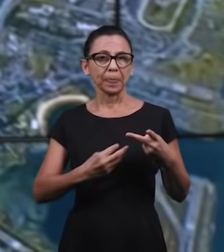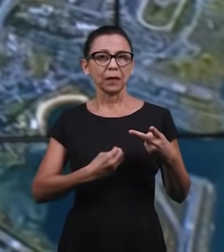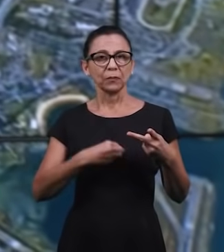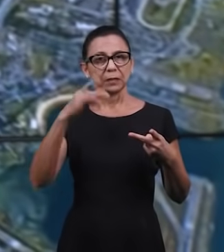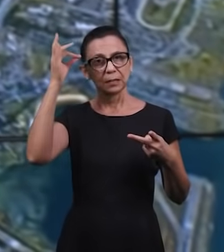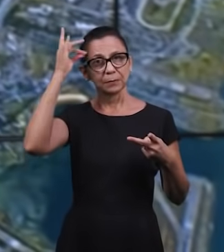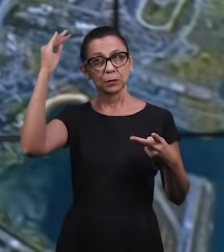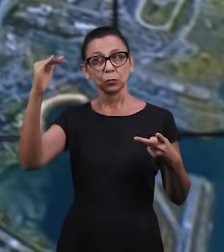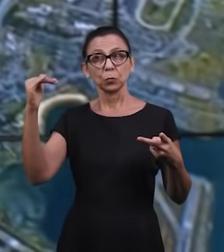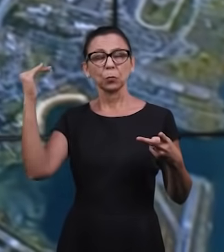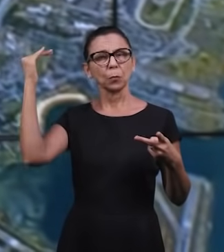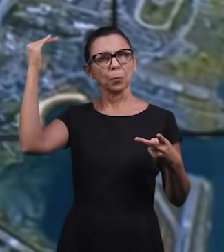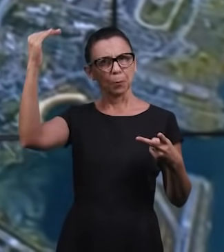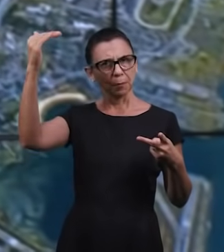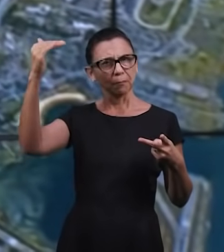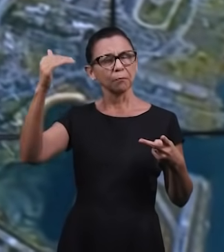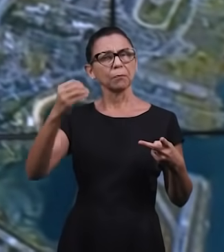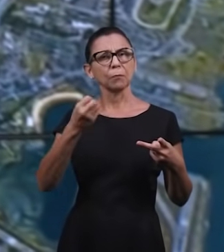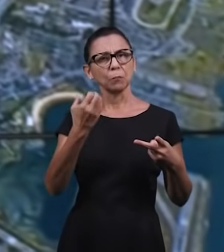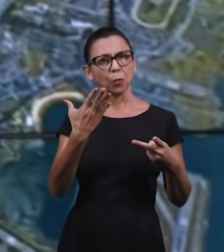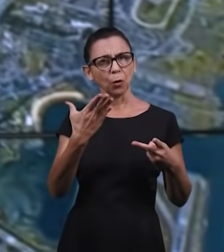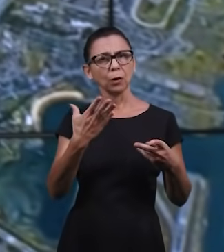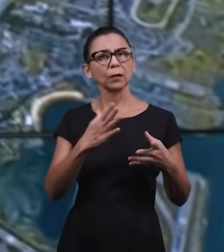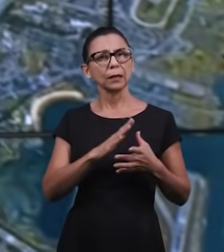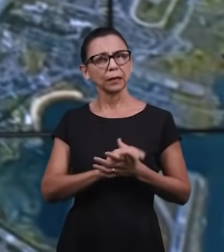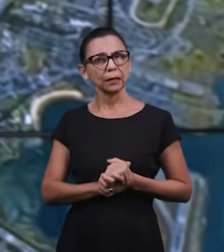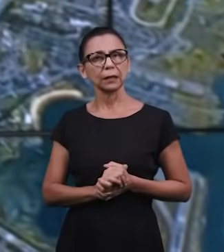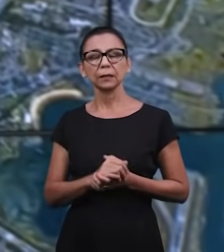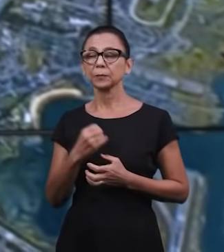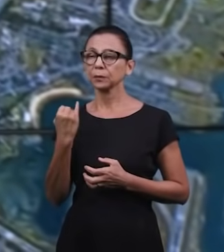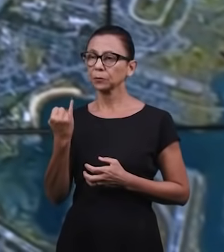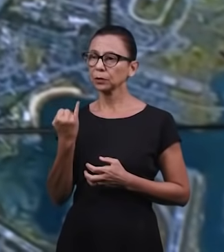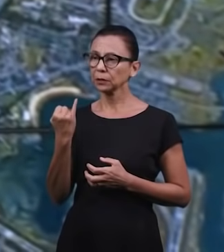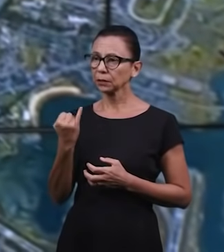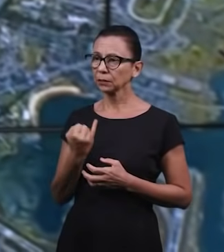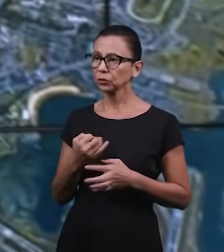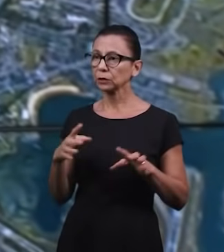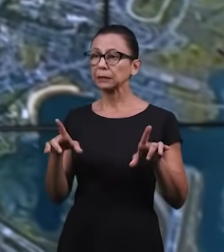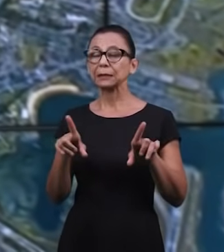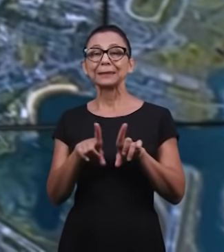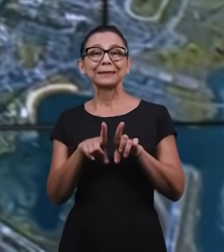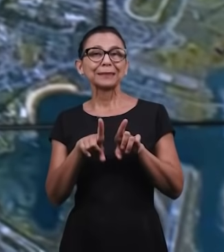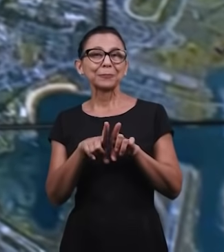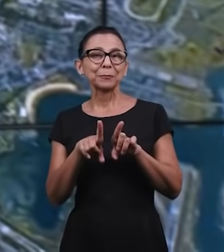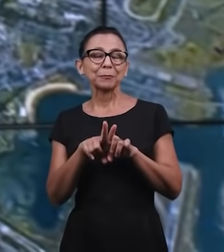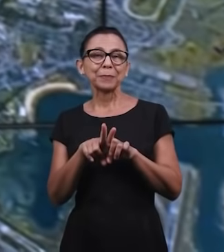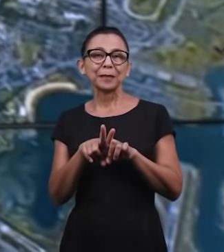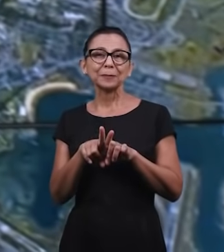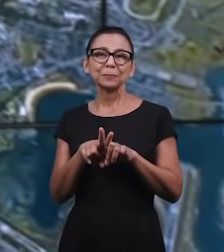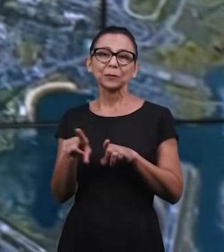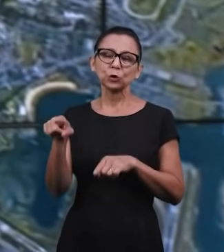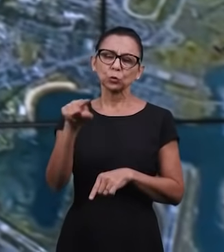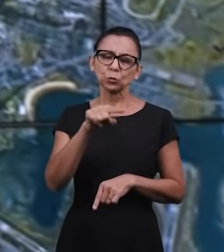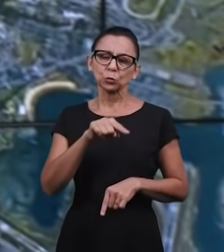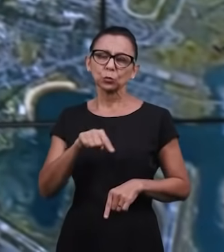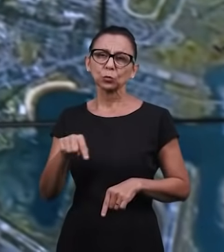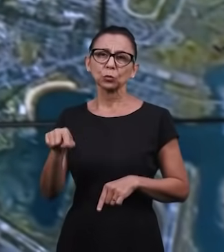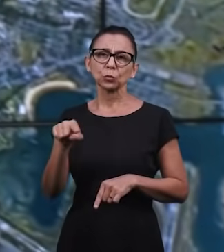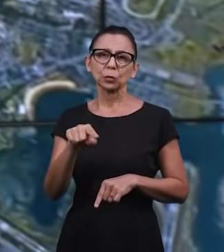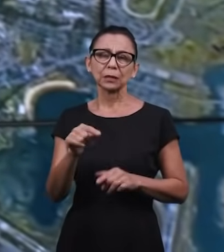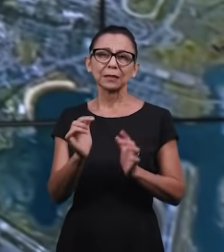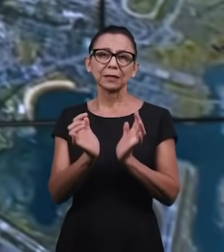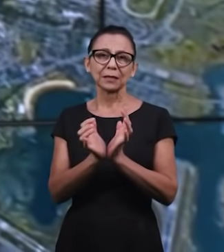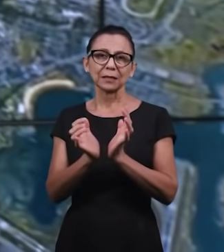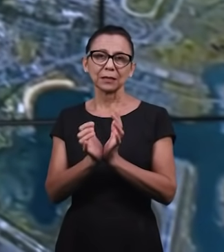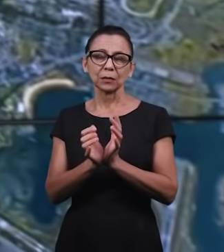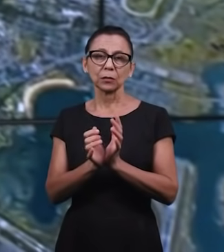enriquecimento espiritual dos servos. Essa colocação foi muito bem feita pela irmã. E também o envolvimento de